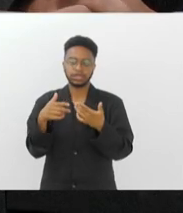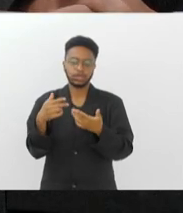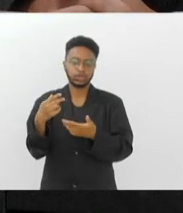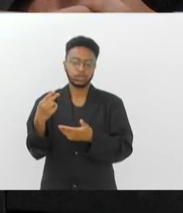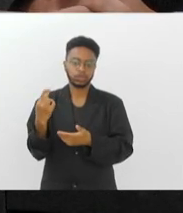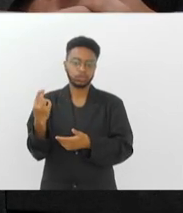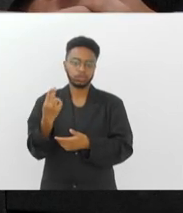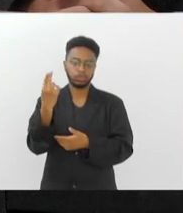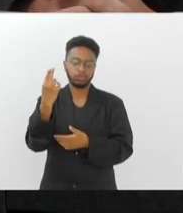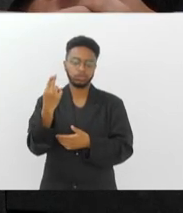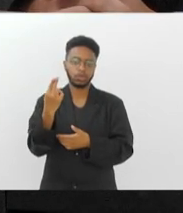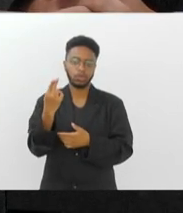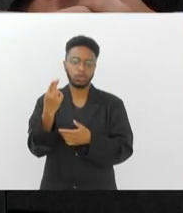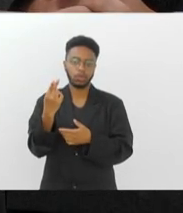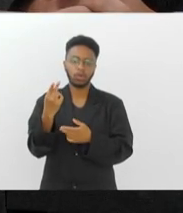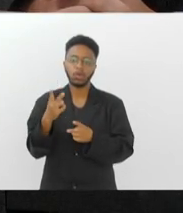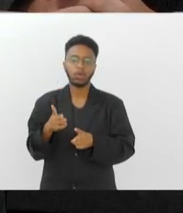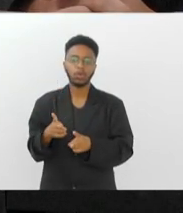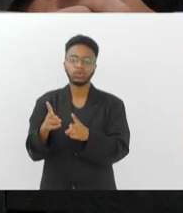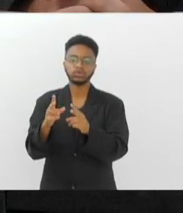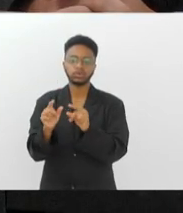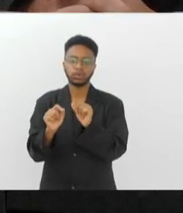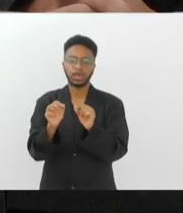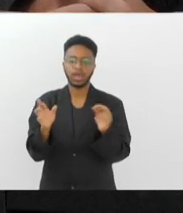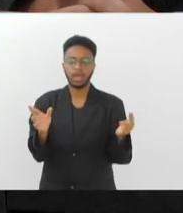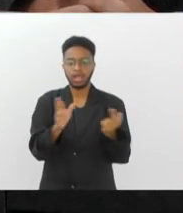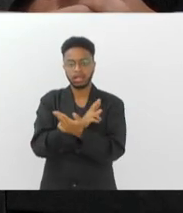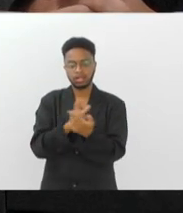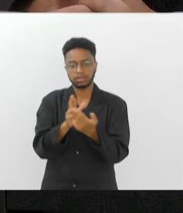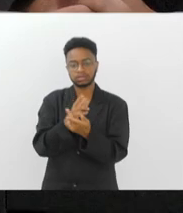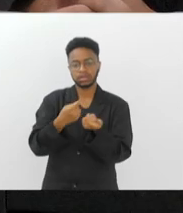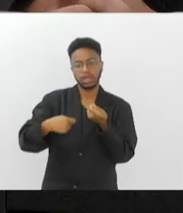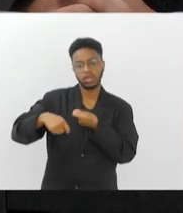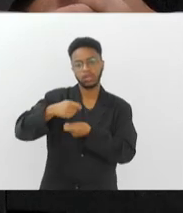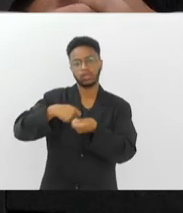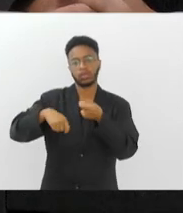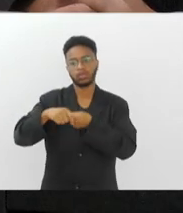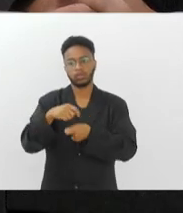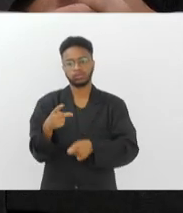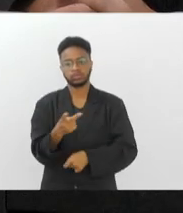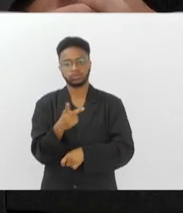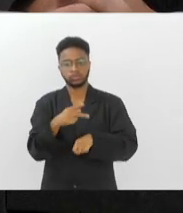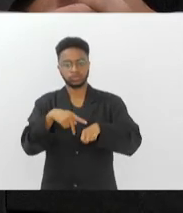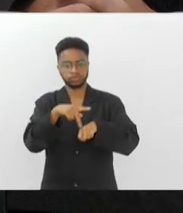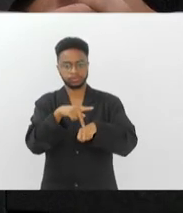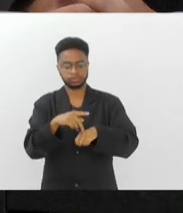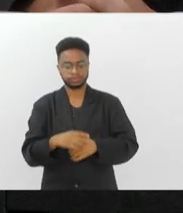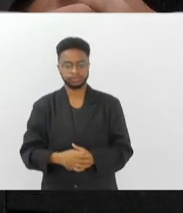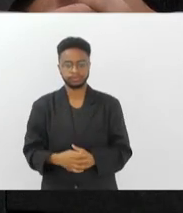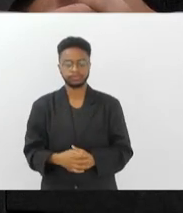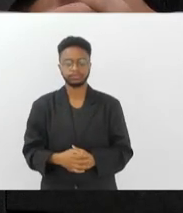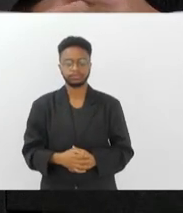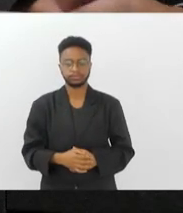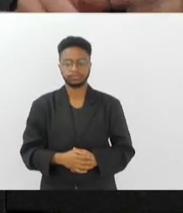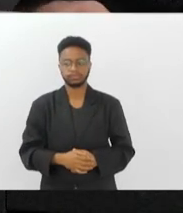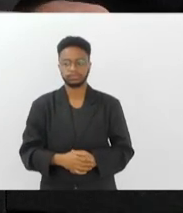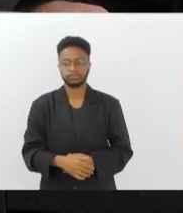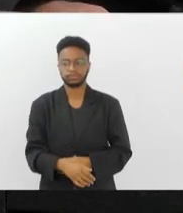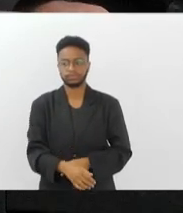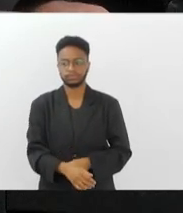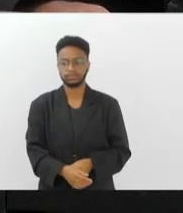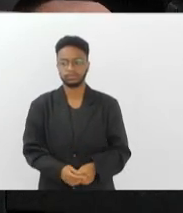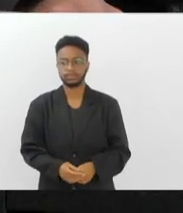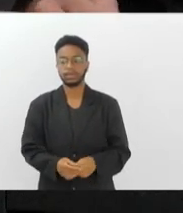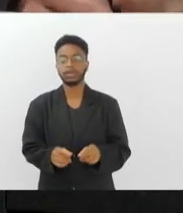para aprofundar as relações de cooperação económica e comerciais entre os dois países. A